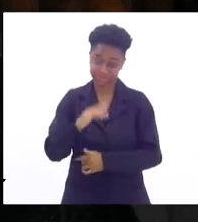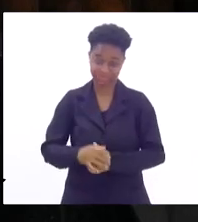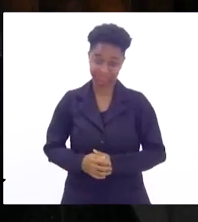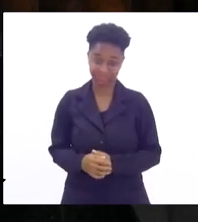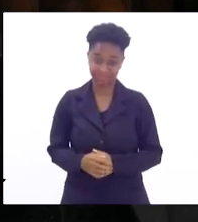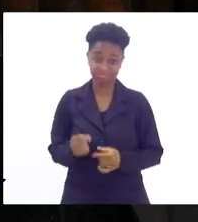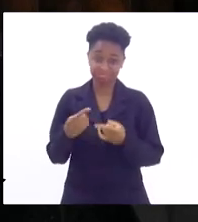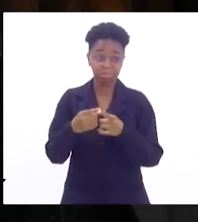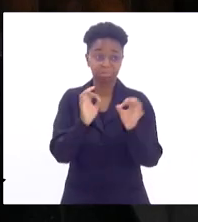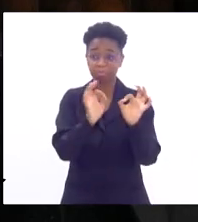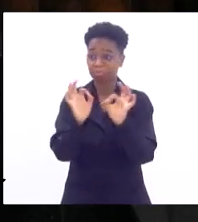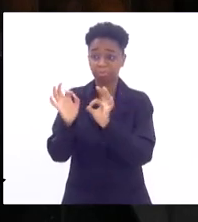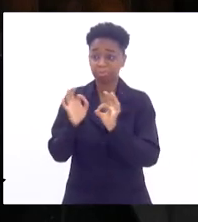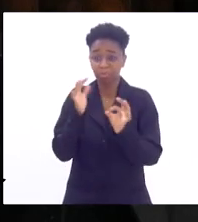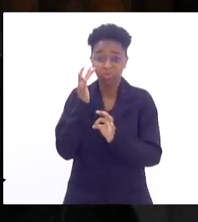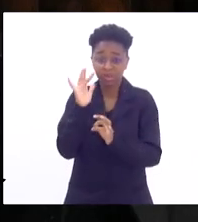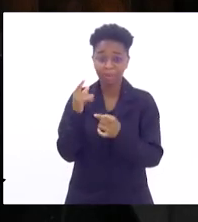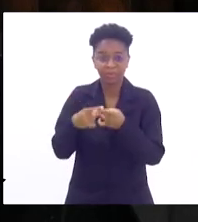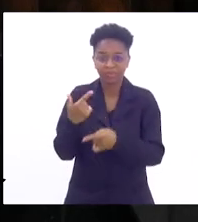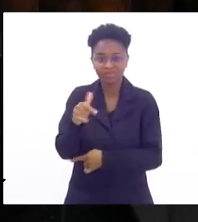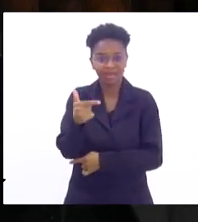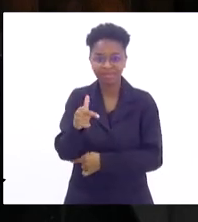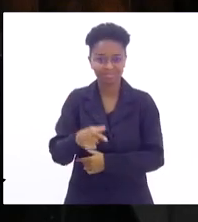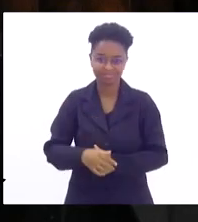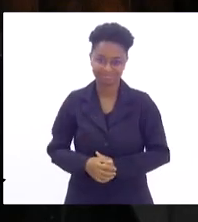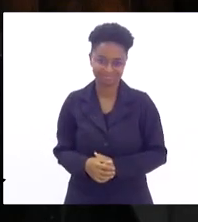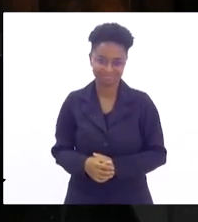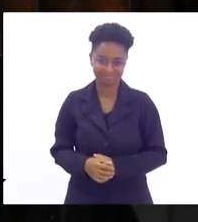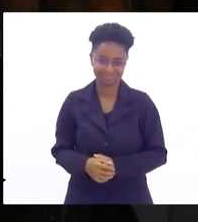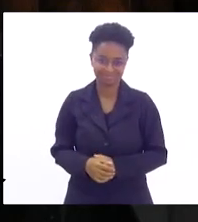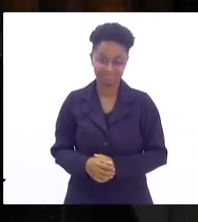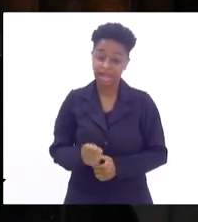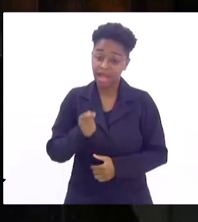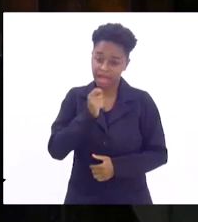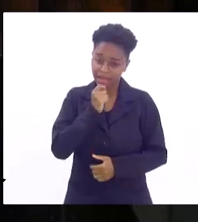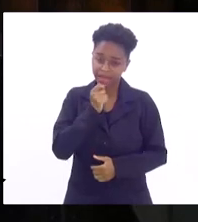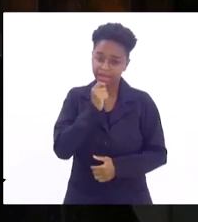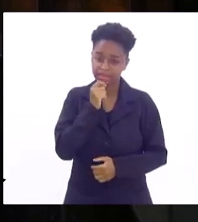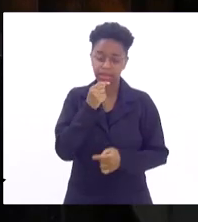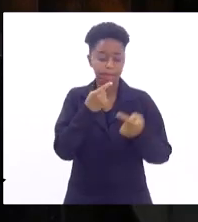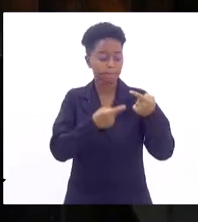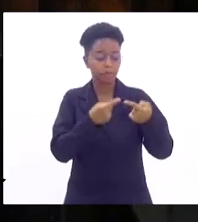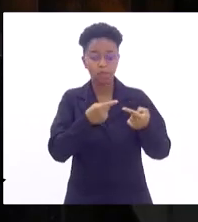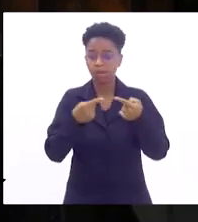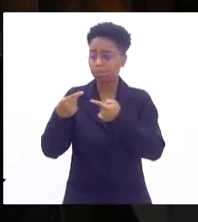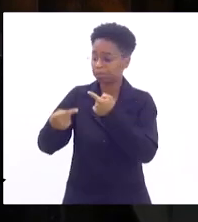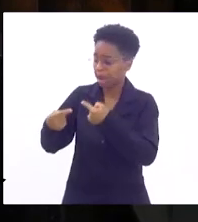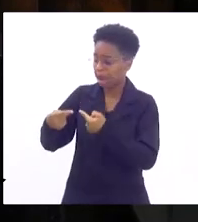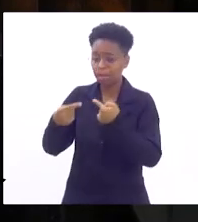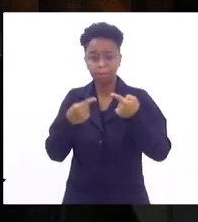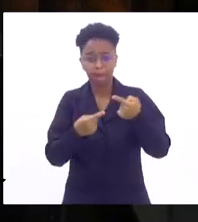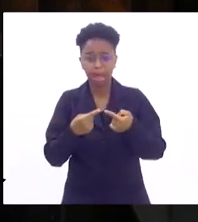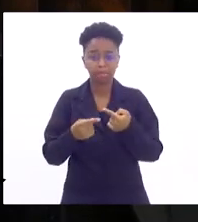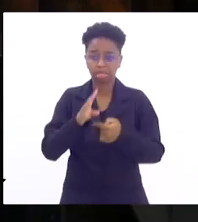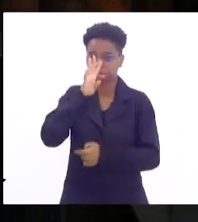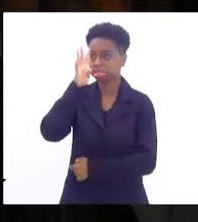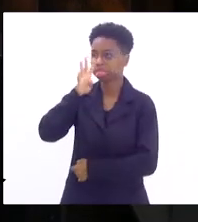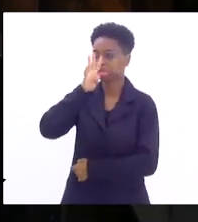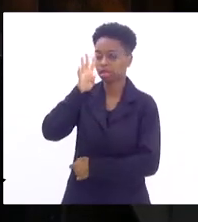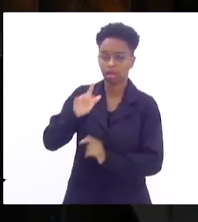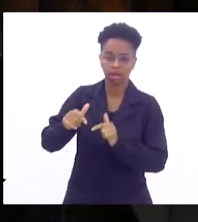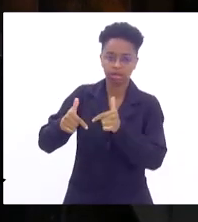porque ninguém sabe porque eu não tenho ainda estamos naquela política do Vamos que vamos